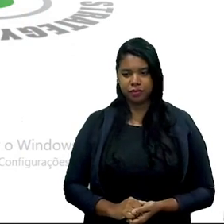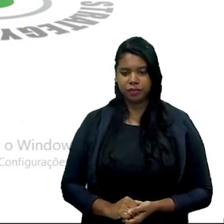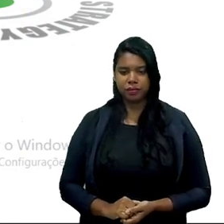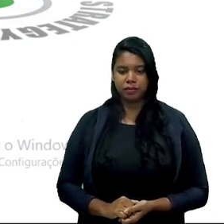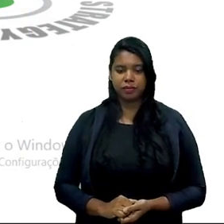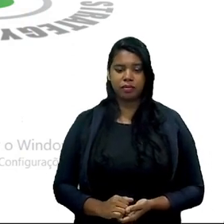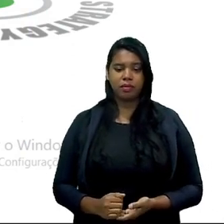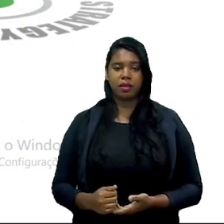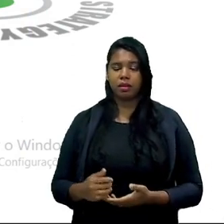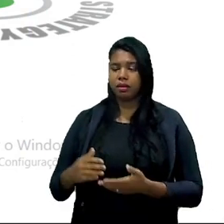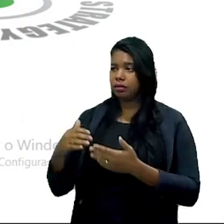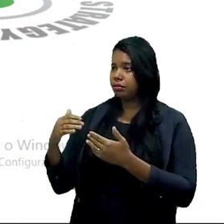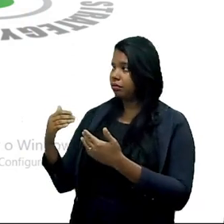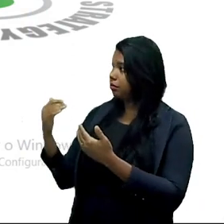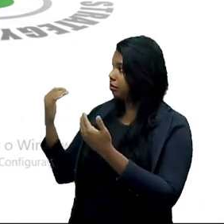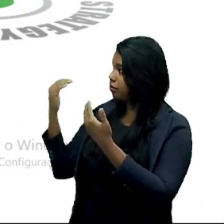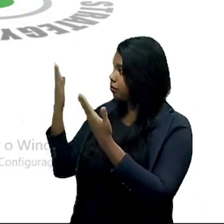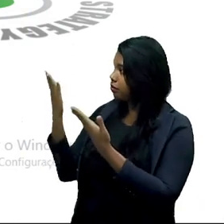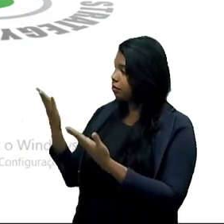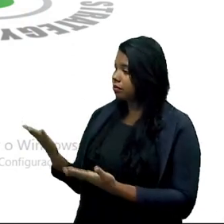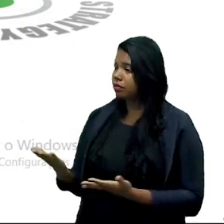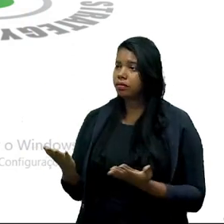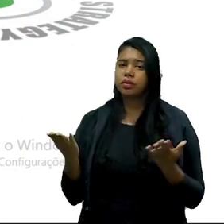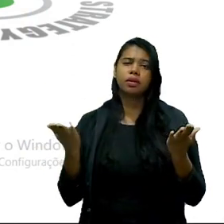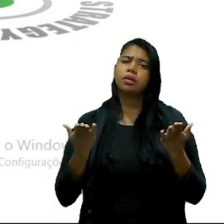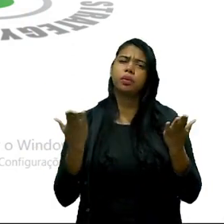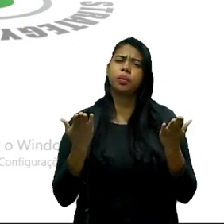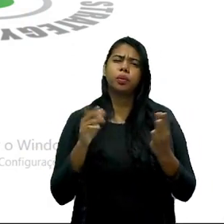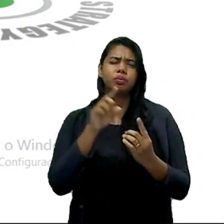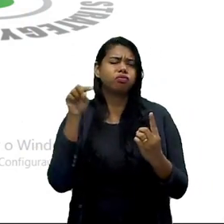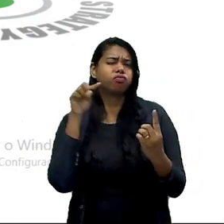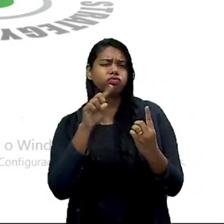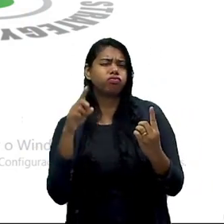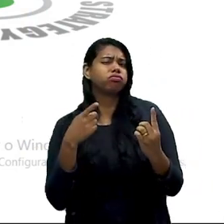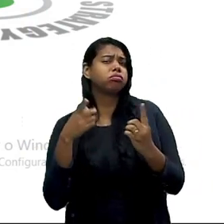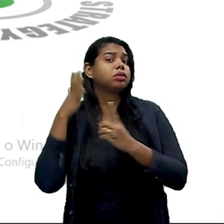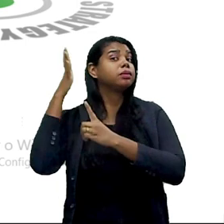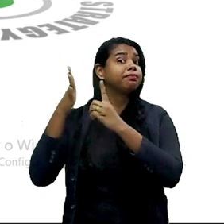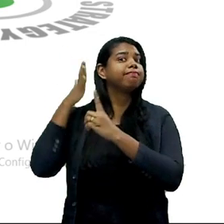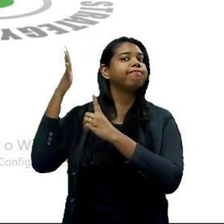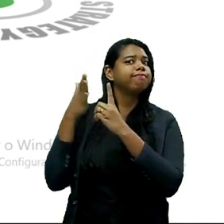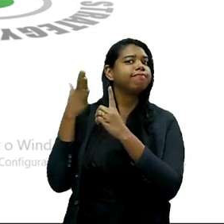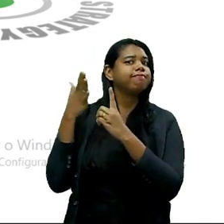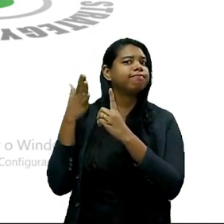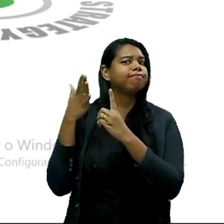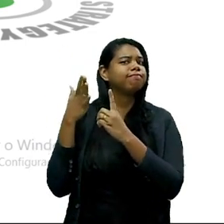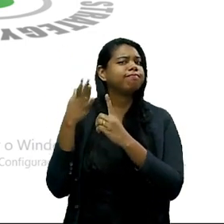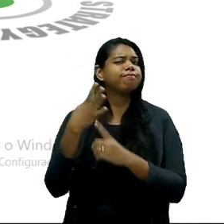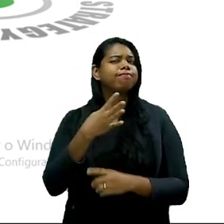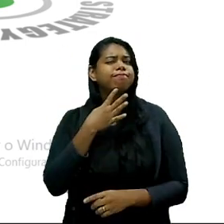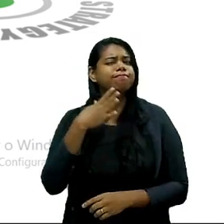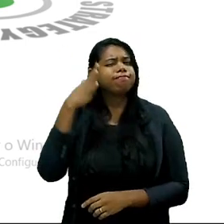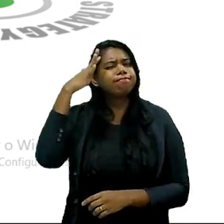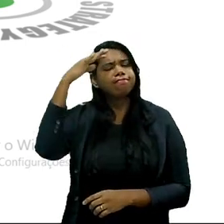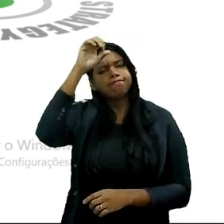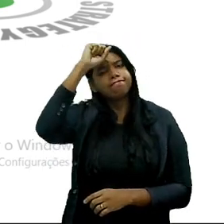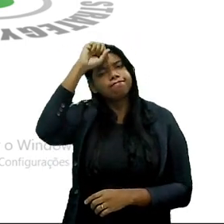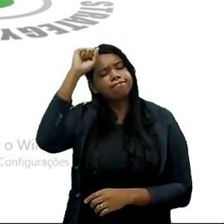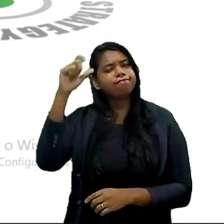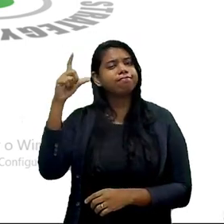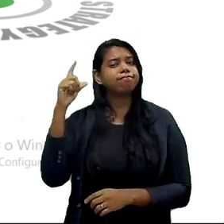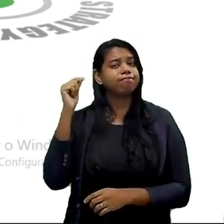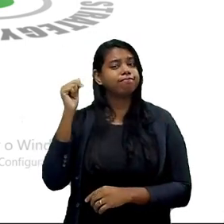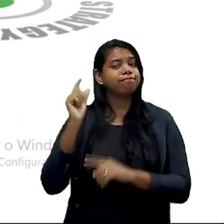Vamos aqui colocar quais os objetivos dessa nossa palestra. Difundir conhecimento sobre o tema gestão